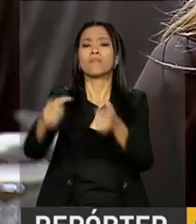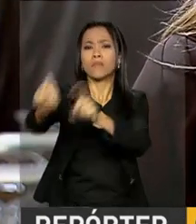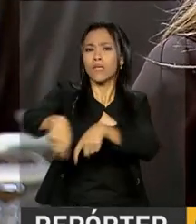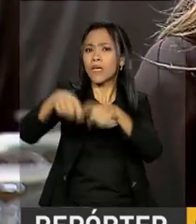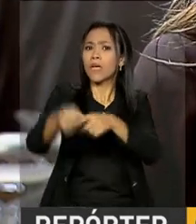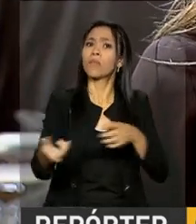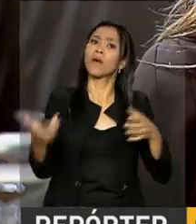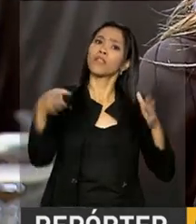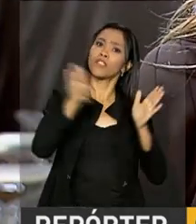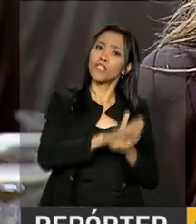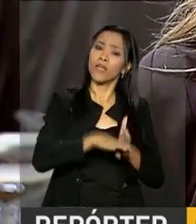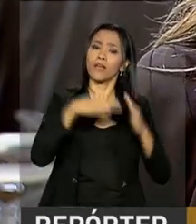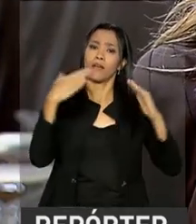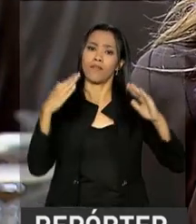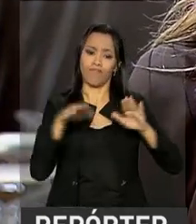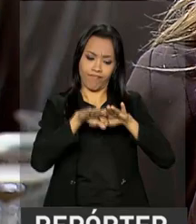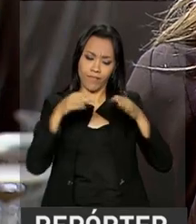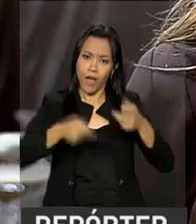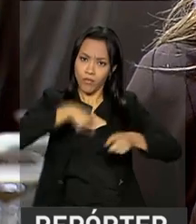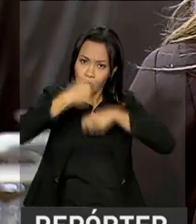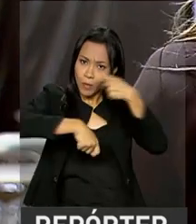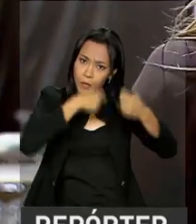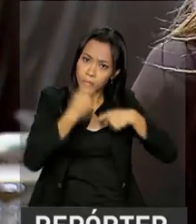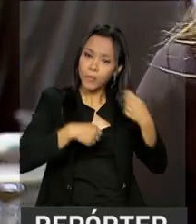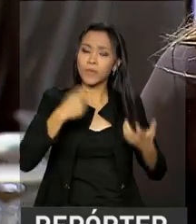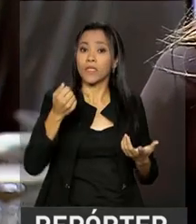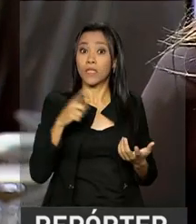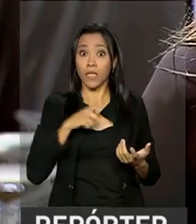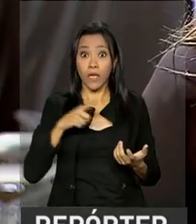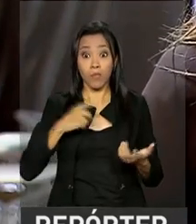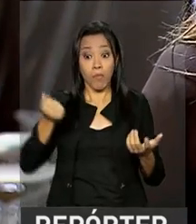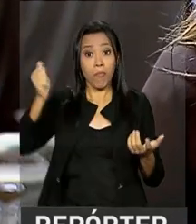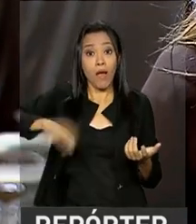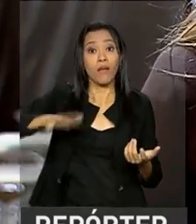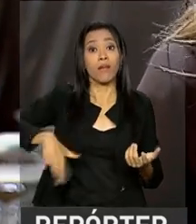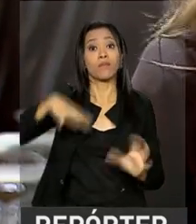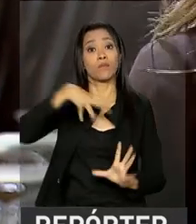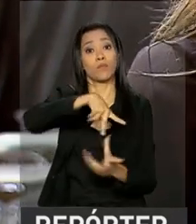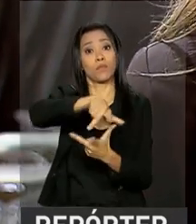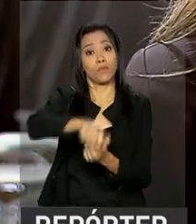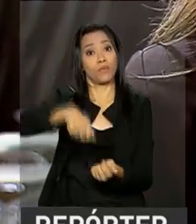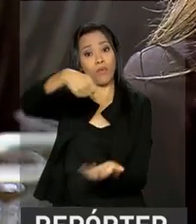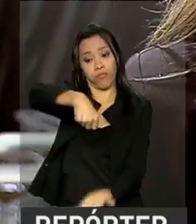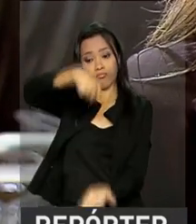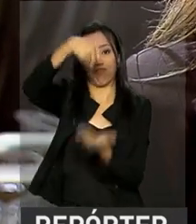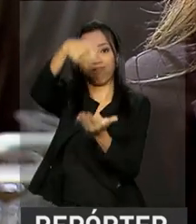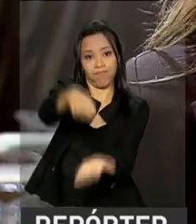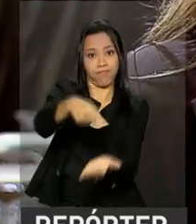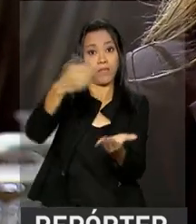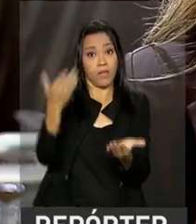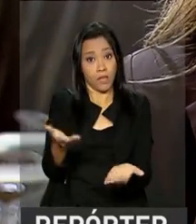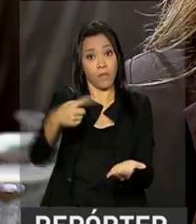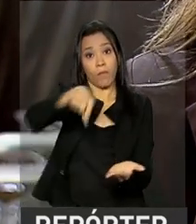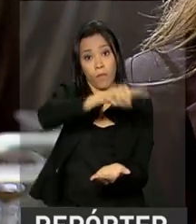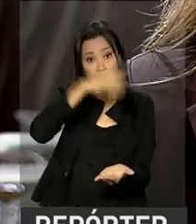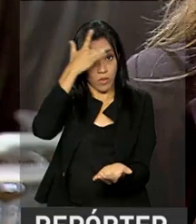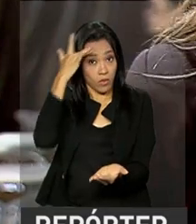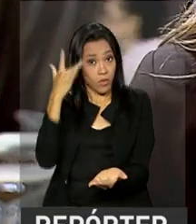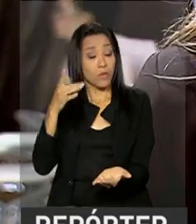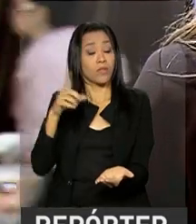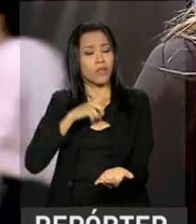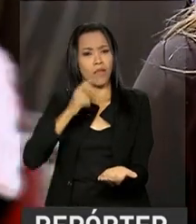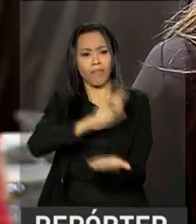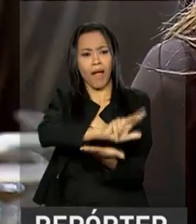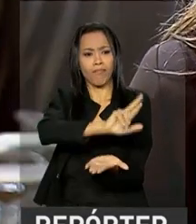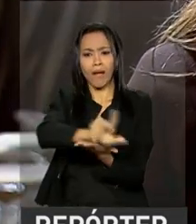brasileiros temos hoje uma das cestas básicas mais baratas do mundo além disso a população conta com uma diversidade